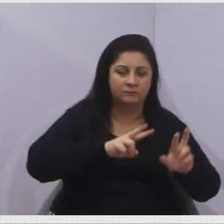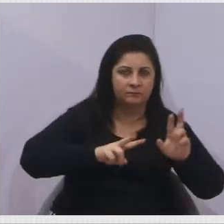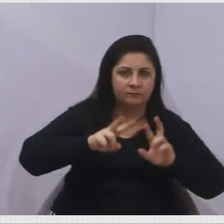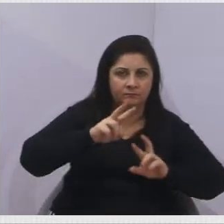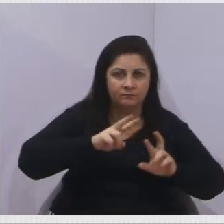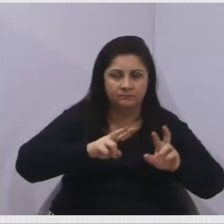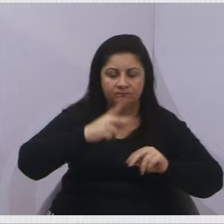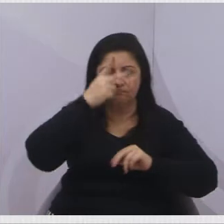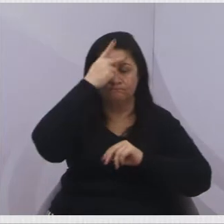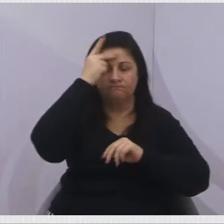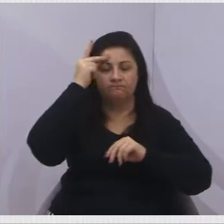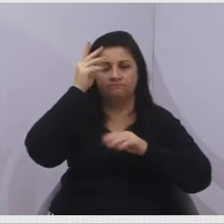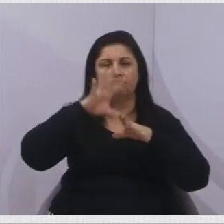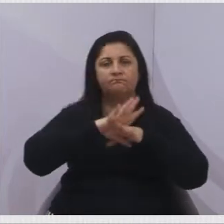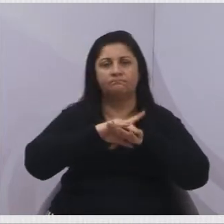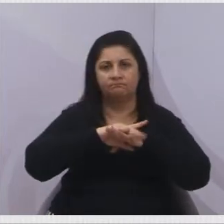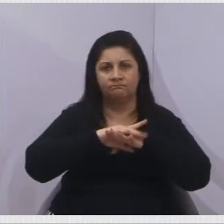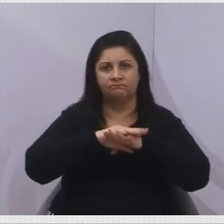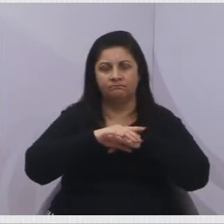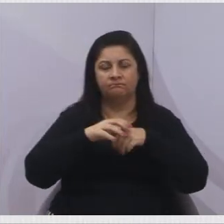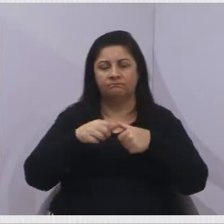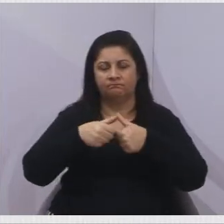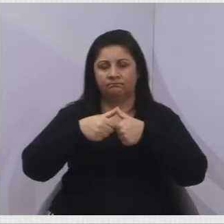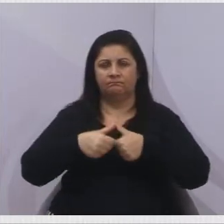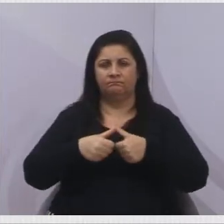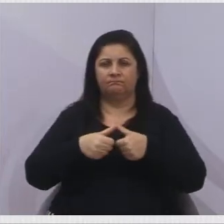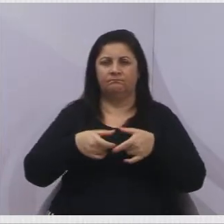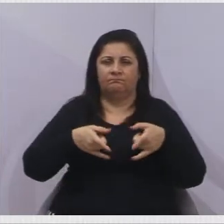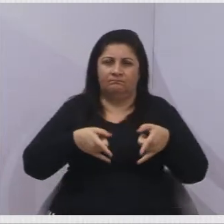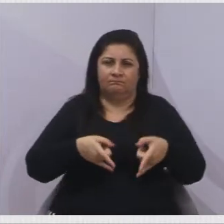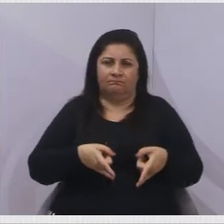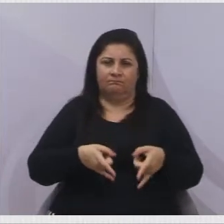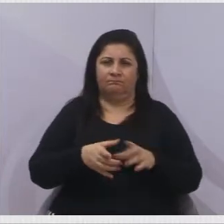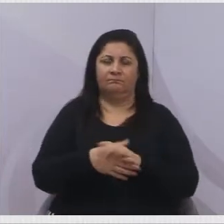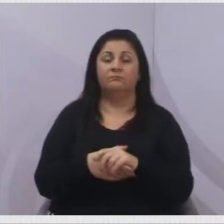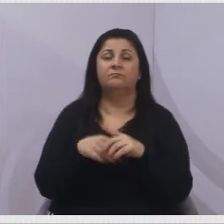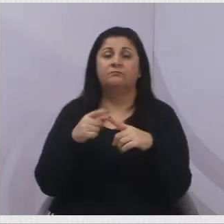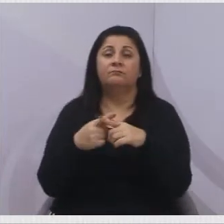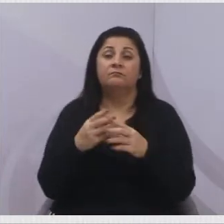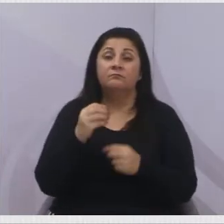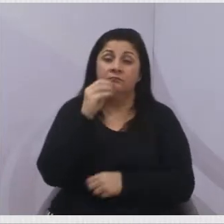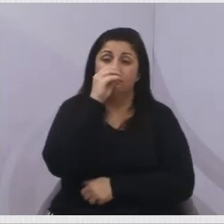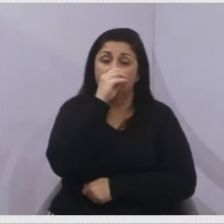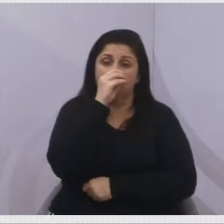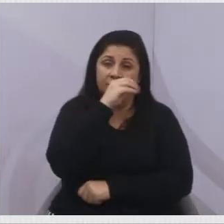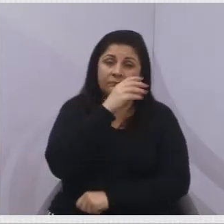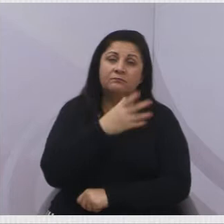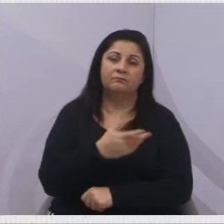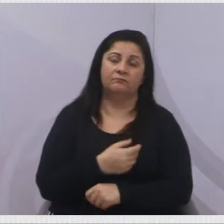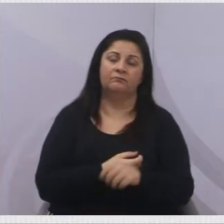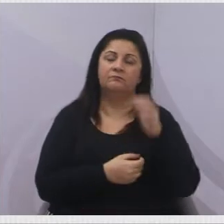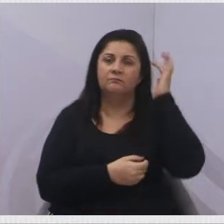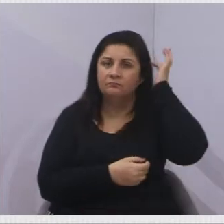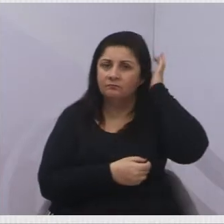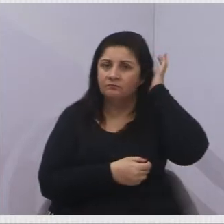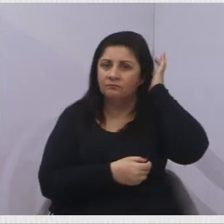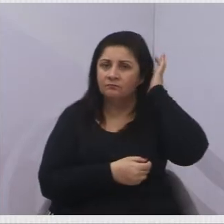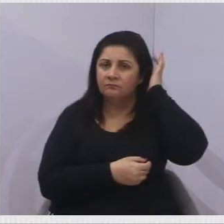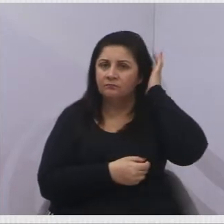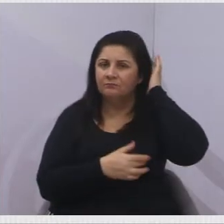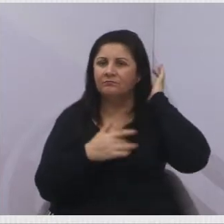seus pacientes em função da alta vulnerabilidade, né, do ponto de vista